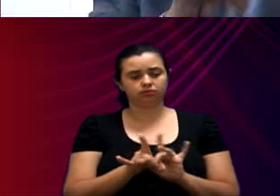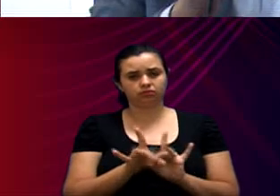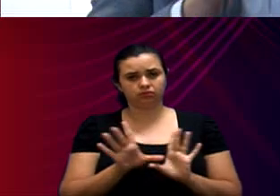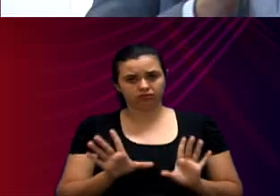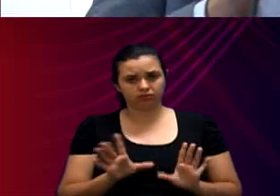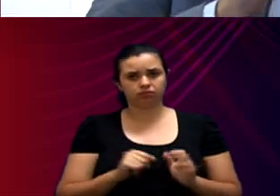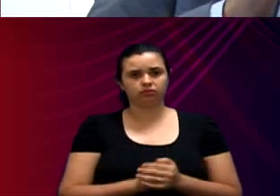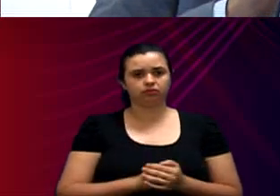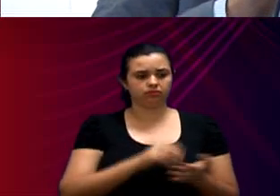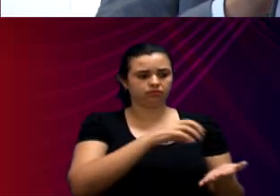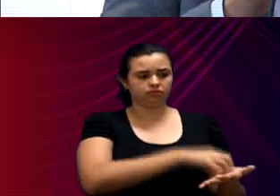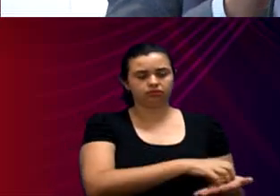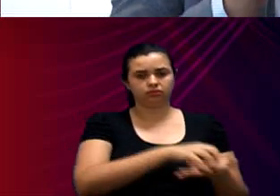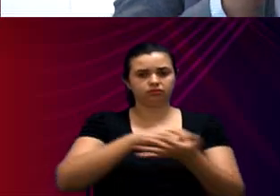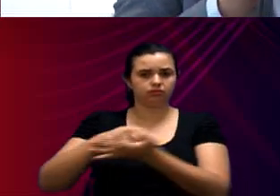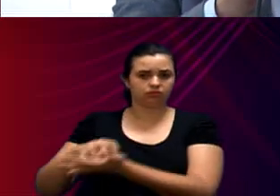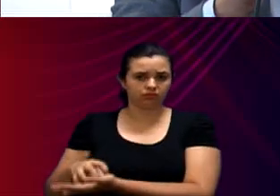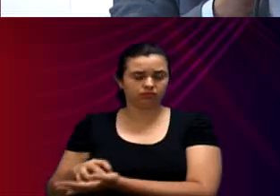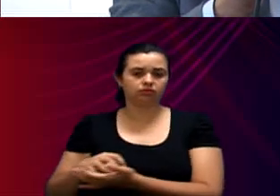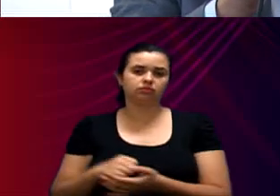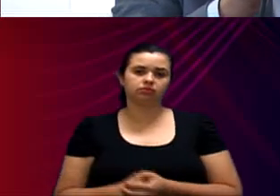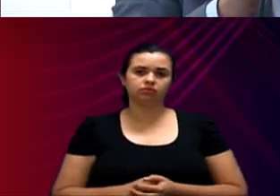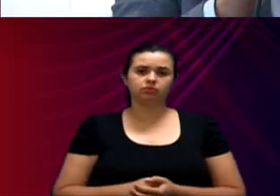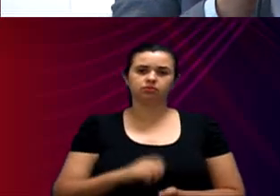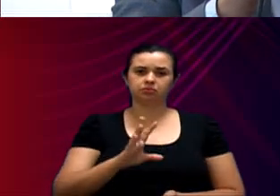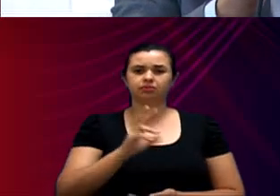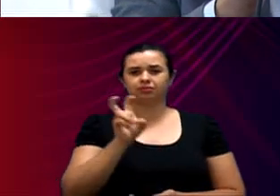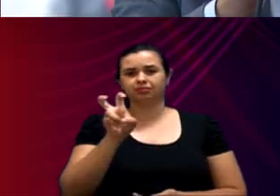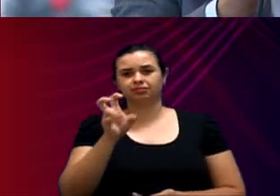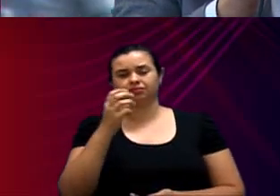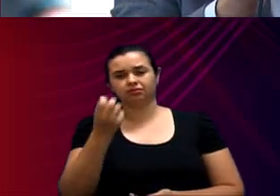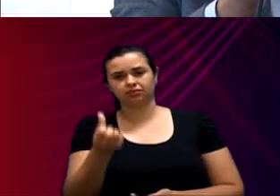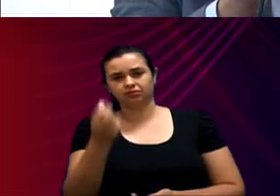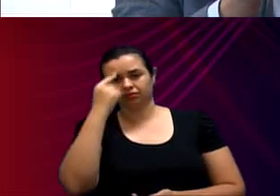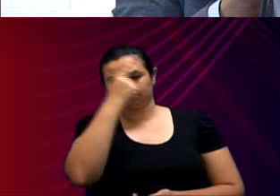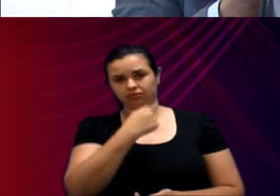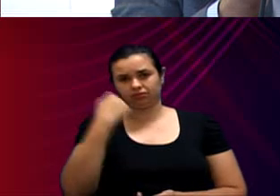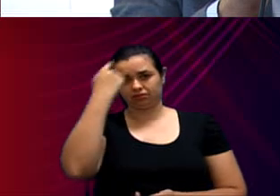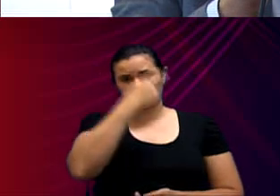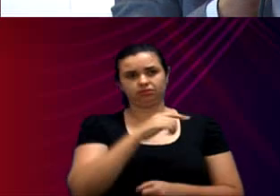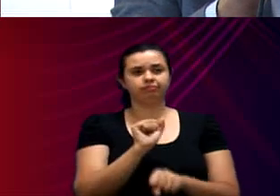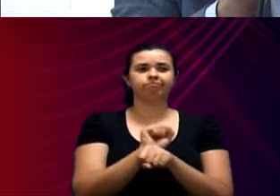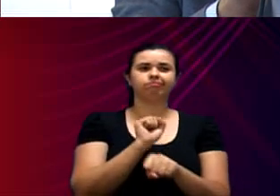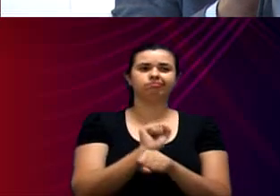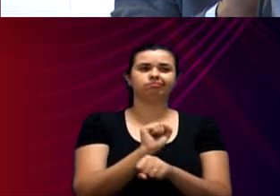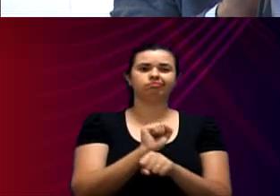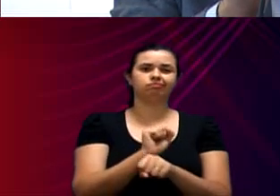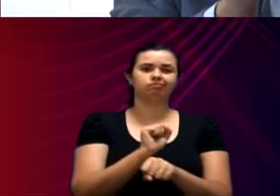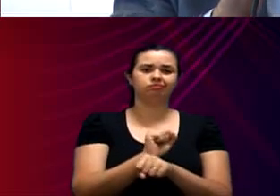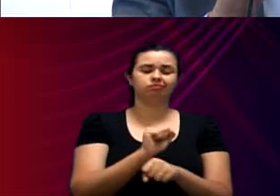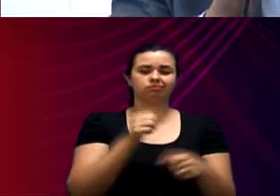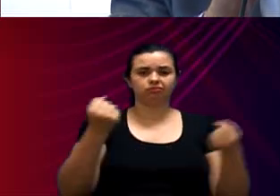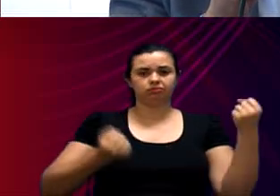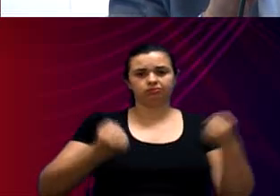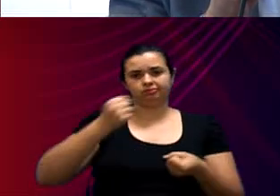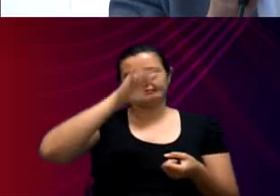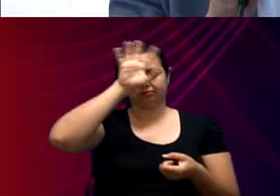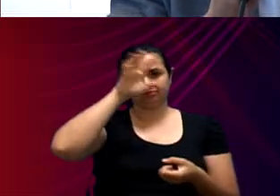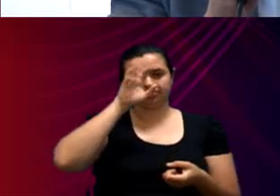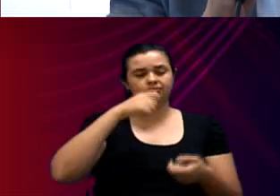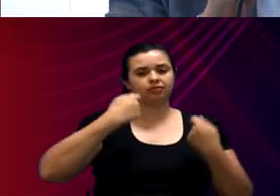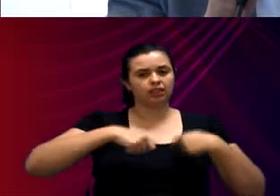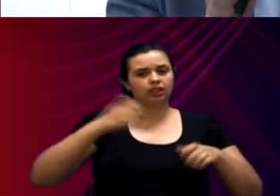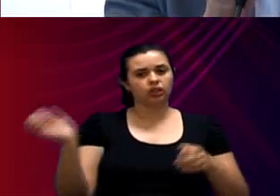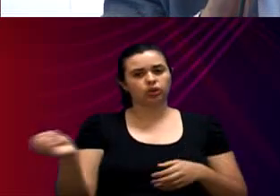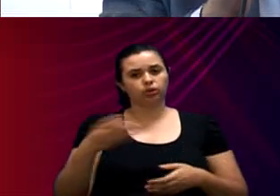vaga lá e fica ocupando outra na UPA. Agora ficar 5, 6 horas, depois sair uma vaga, ficar aguardando por causa de ambulância, tem que exigir que no novo